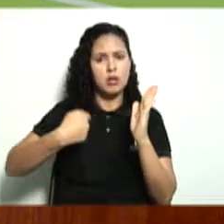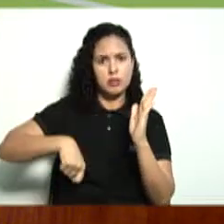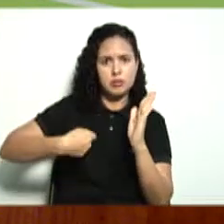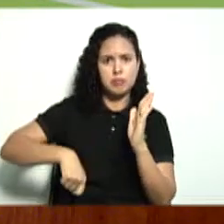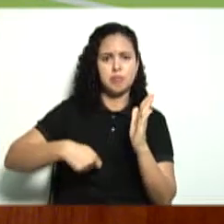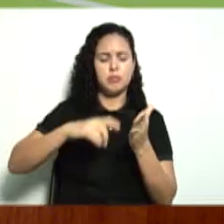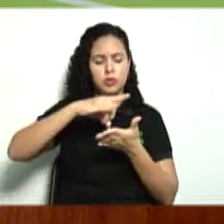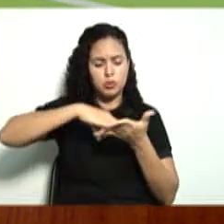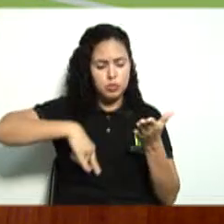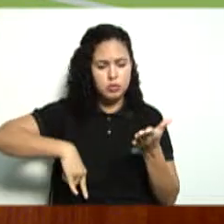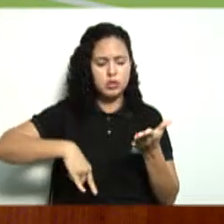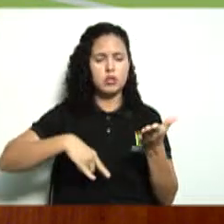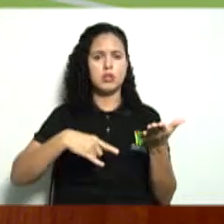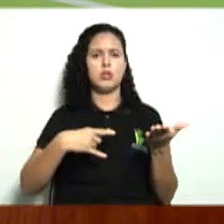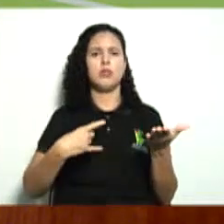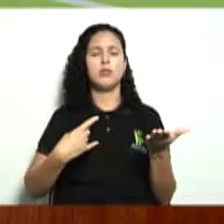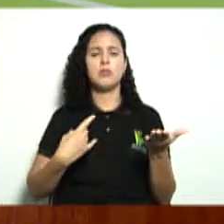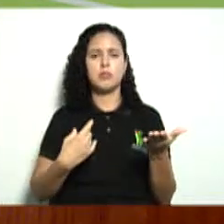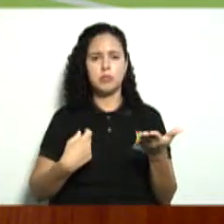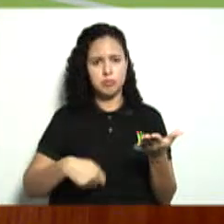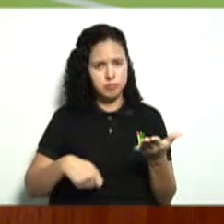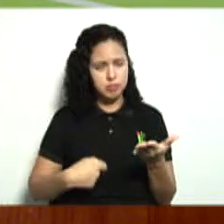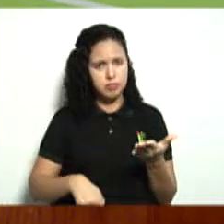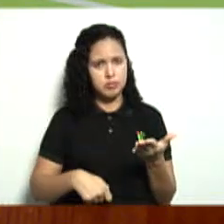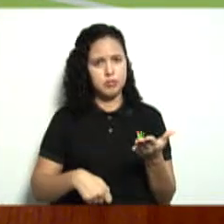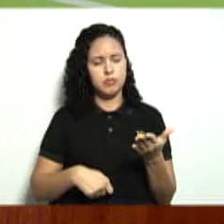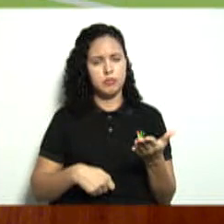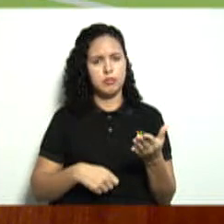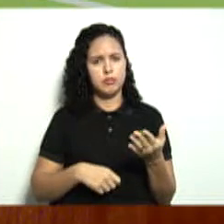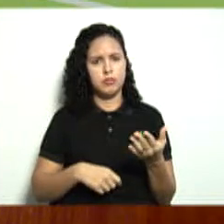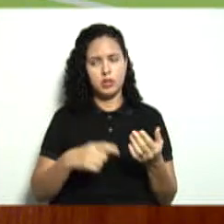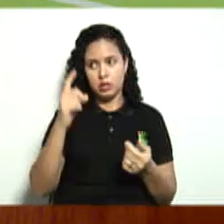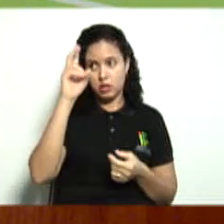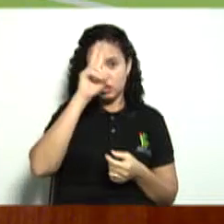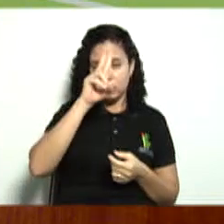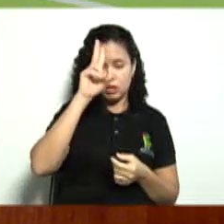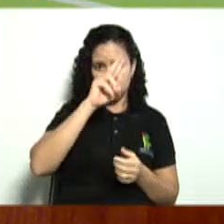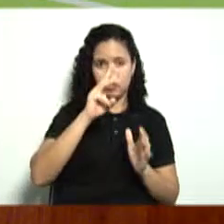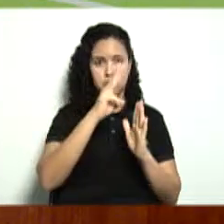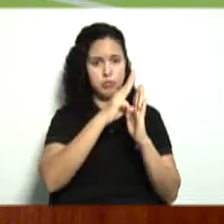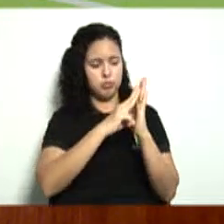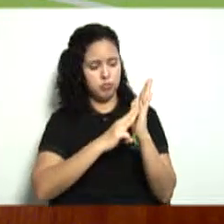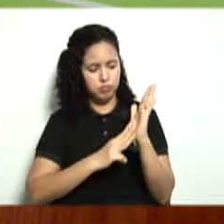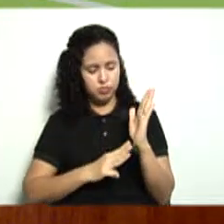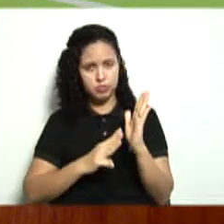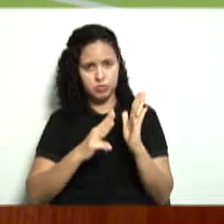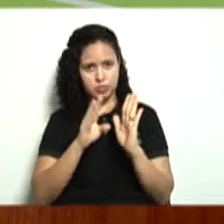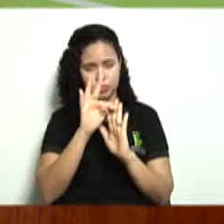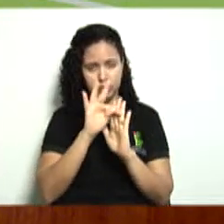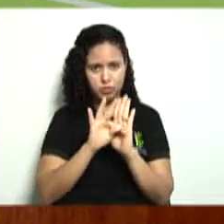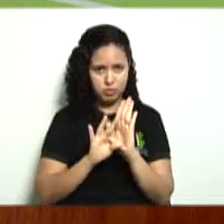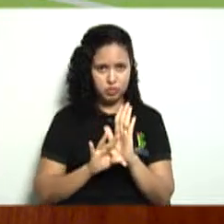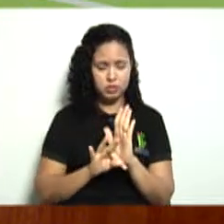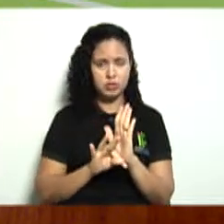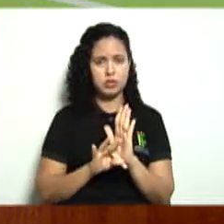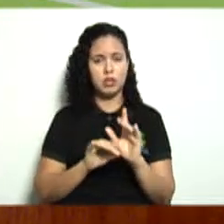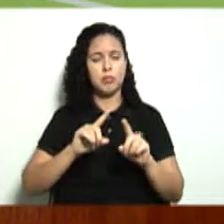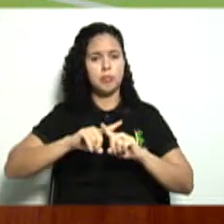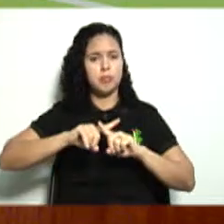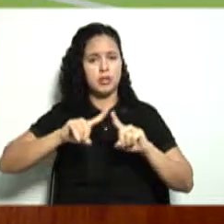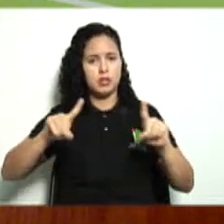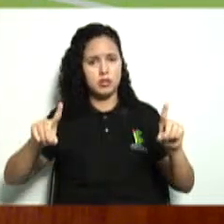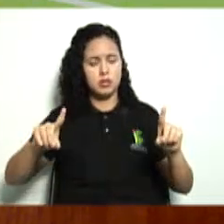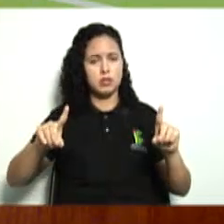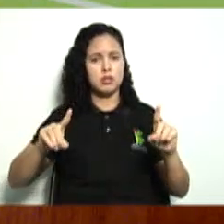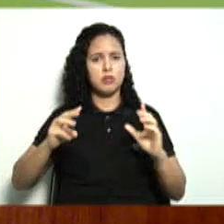documento, o professor me pediu um trabalho. Aí a gente vai e associa diretamente com o Word, que é aquele sistema mais utilizado no mundo todo. Mas o